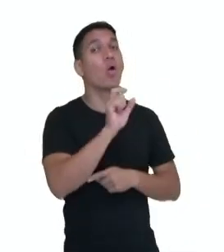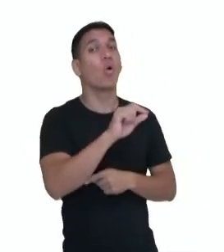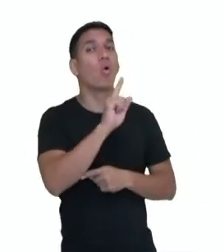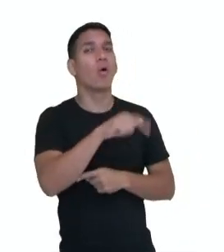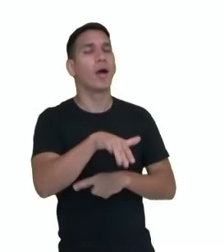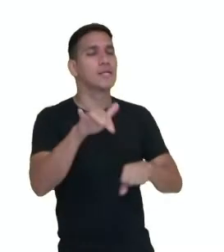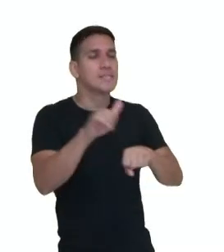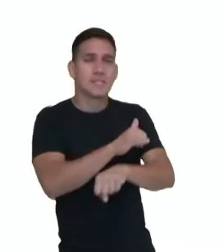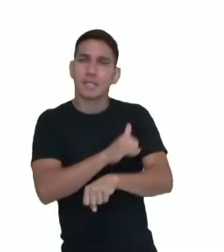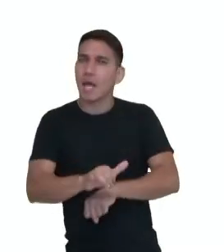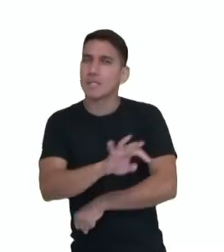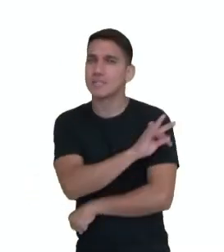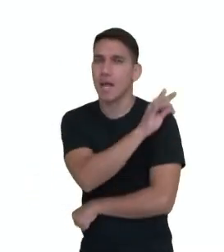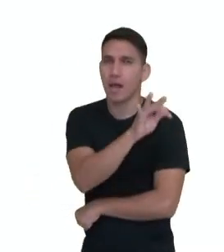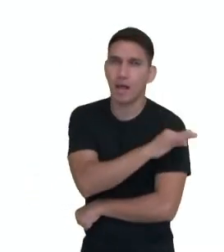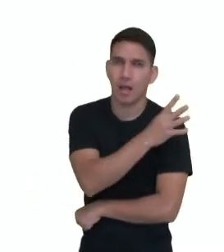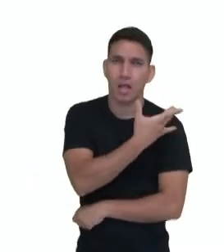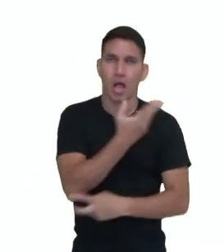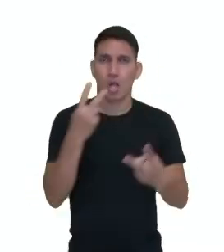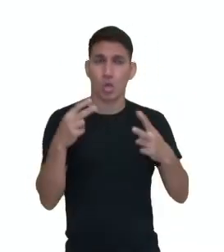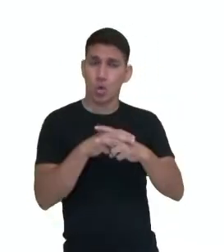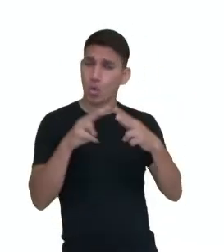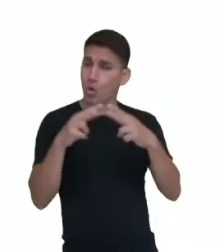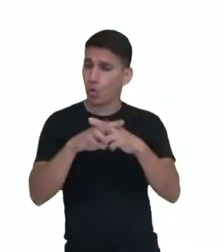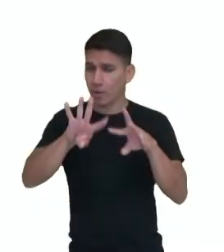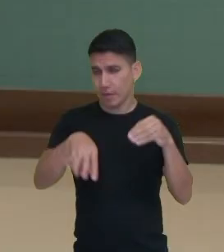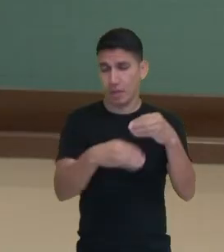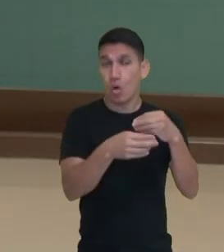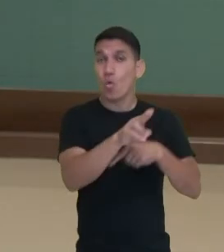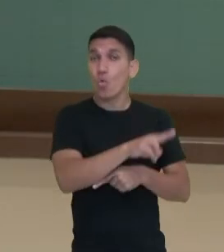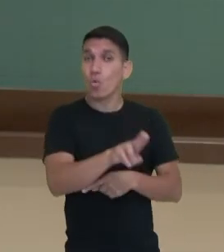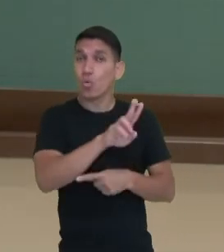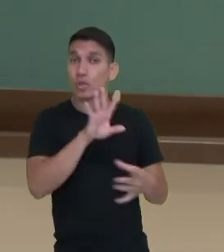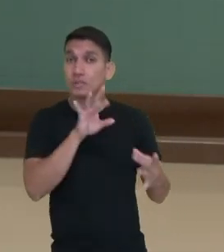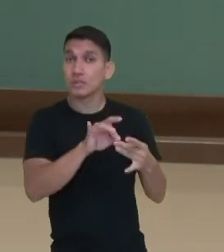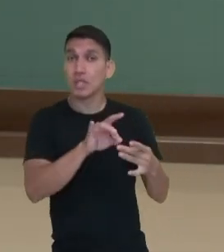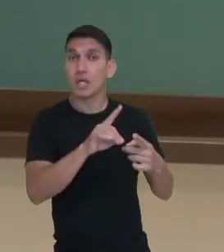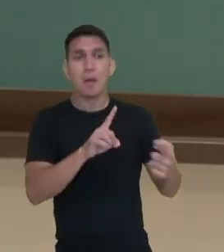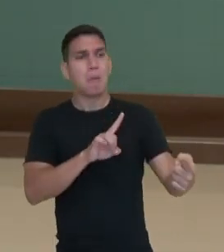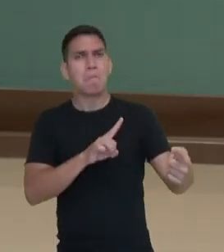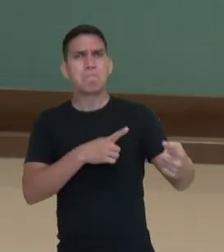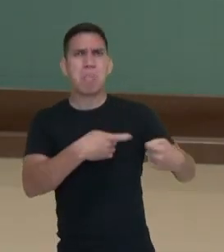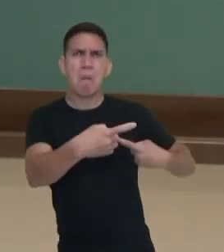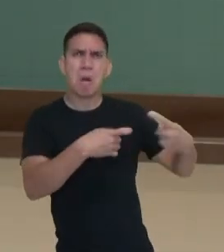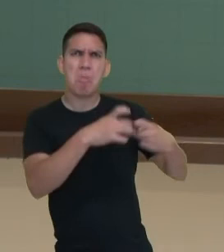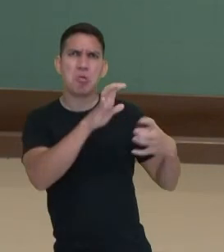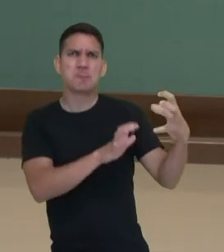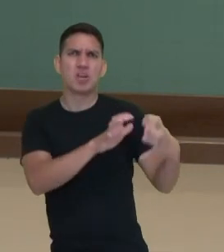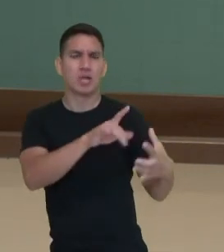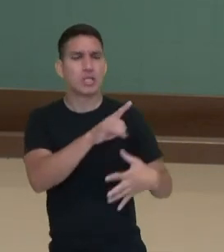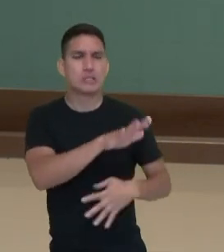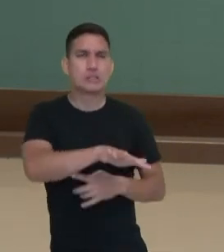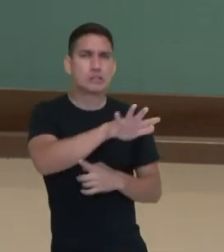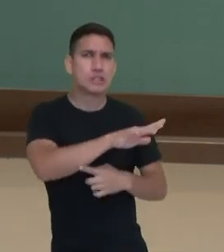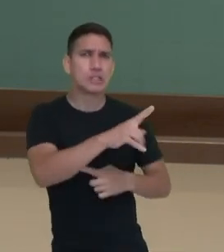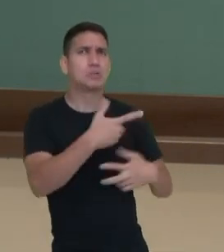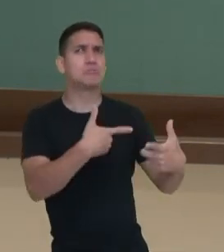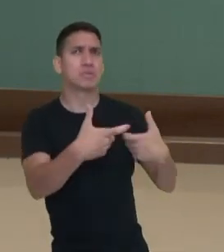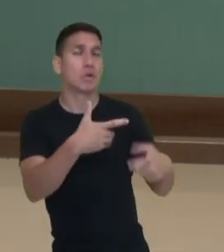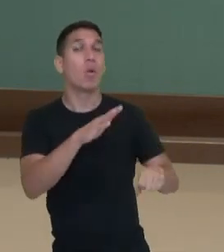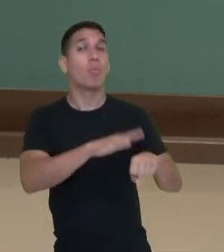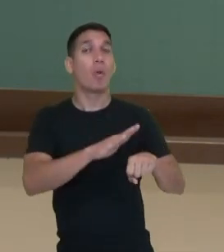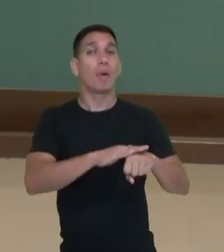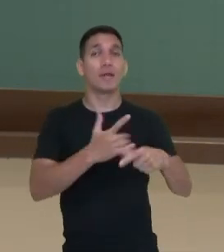são técnicas de lutas desenvolvidas para serem utilizadas em batalhas, tá? Com o uso da arma de fogo,